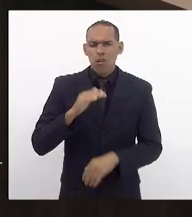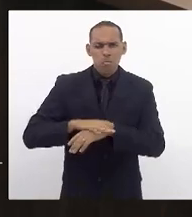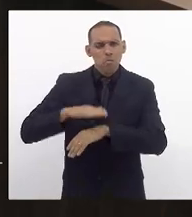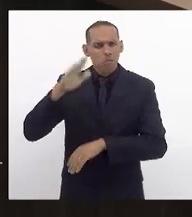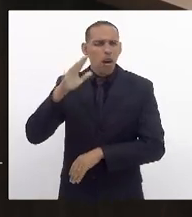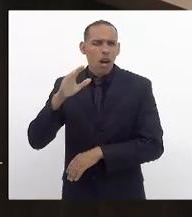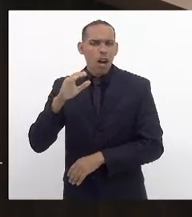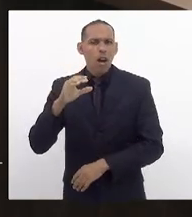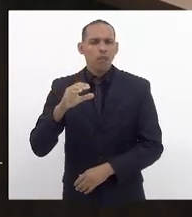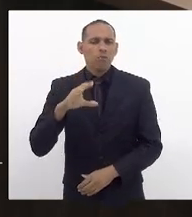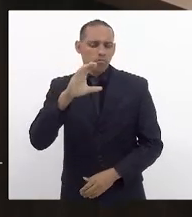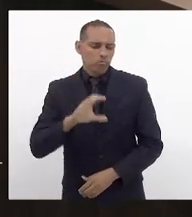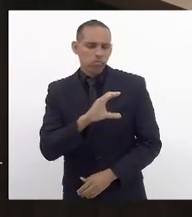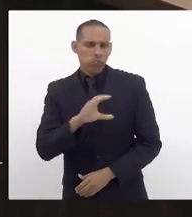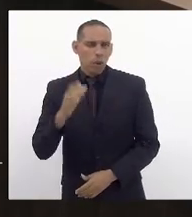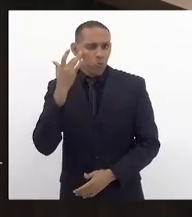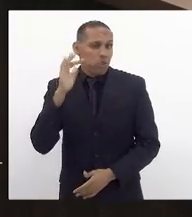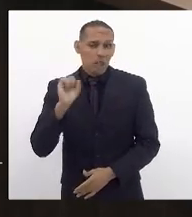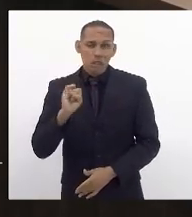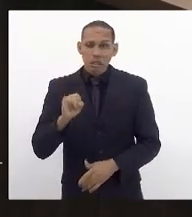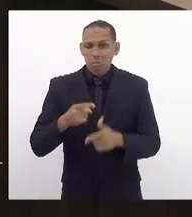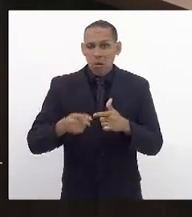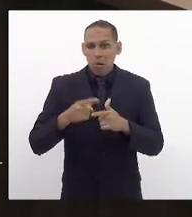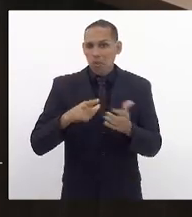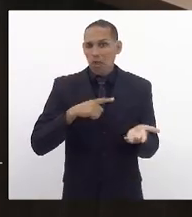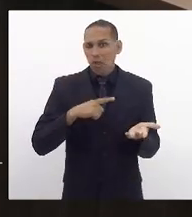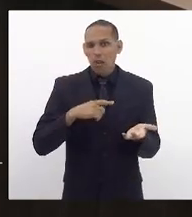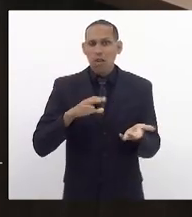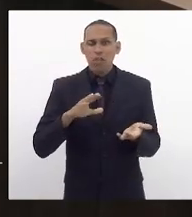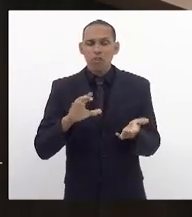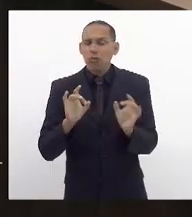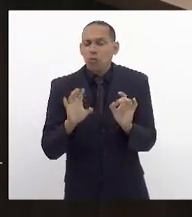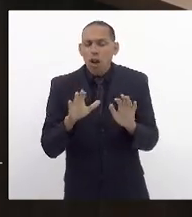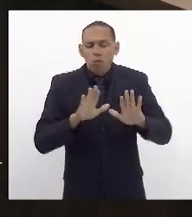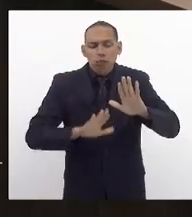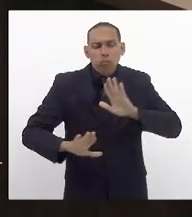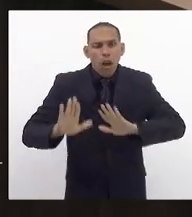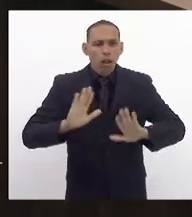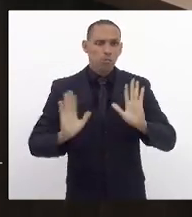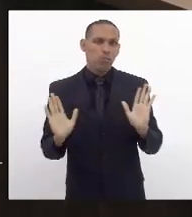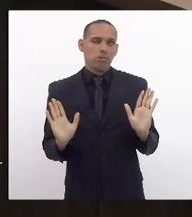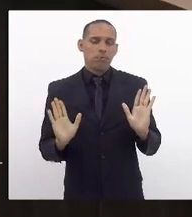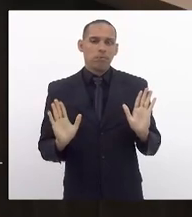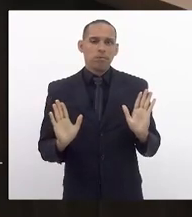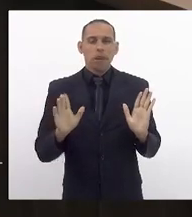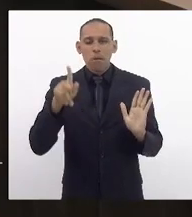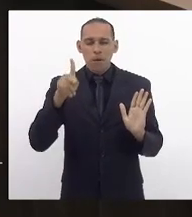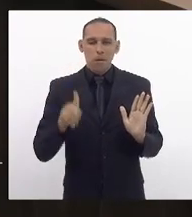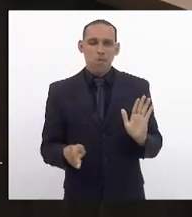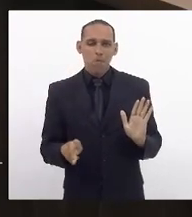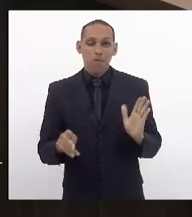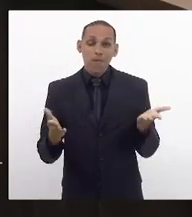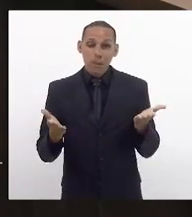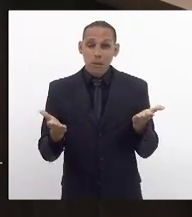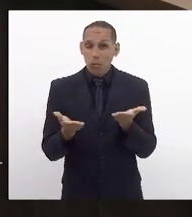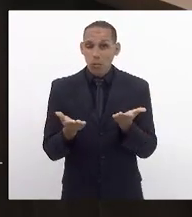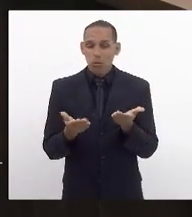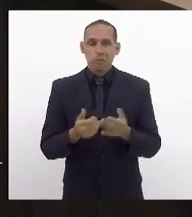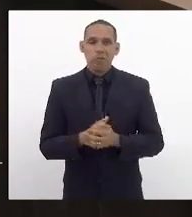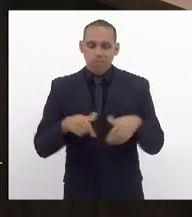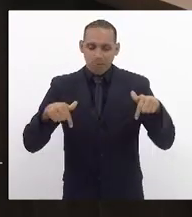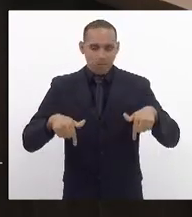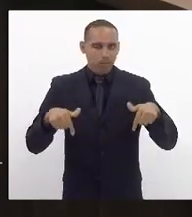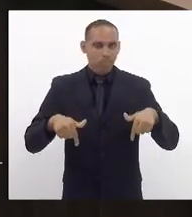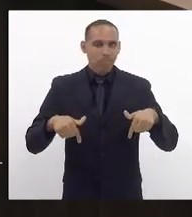Igreja Católica, não sei se tem algum senão. Foi só esse o cuidado. Senhor presidente, hoje essa